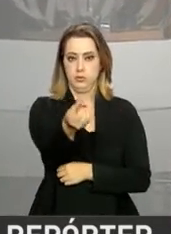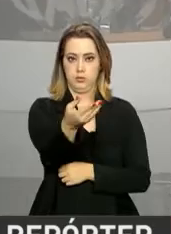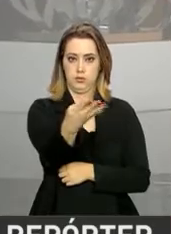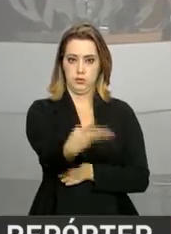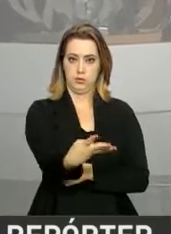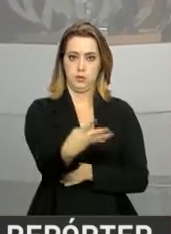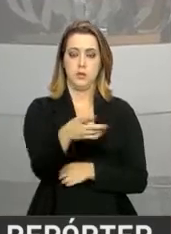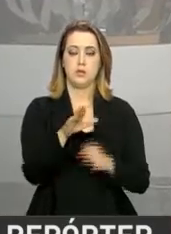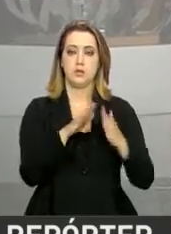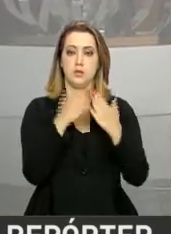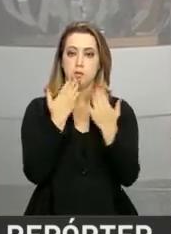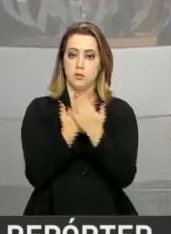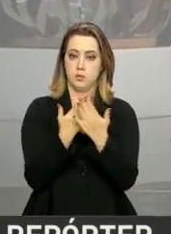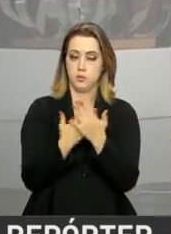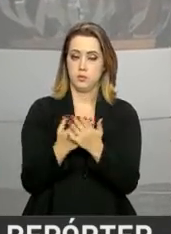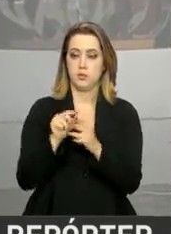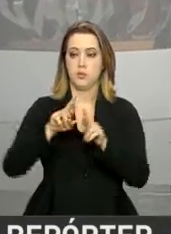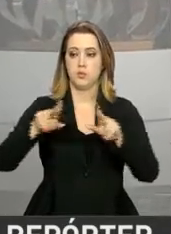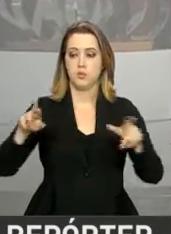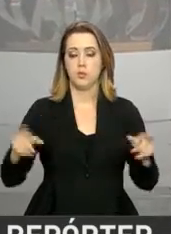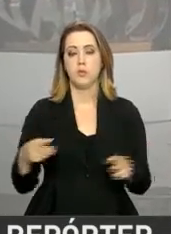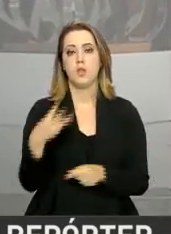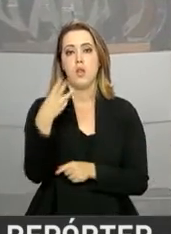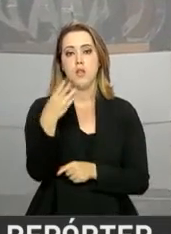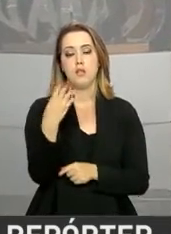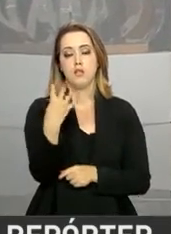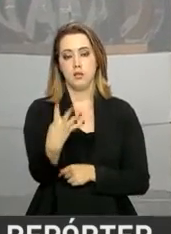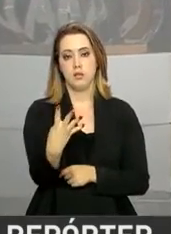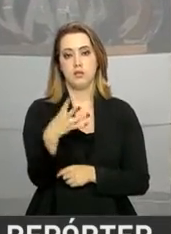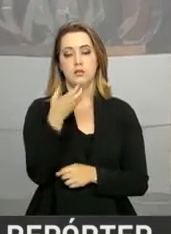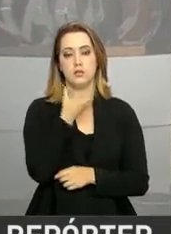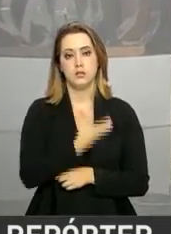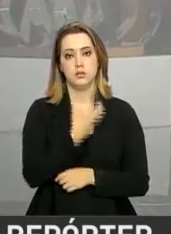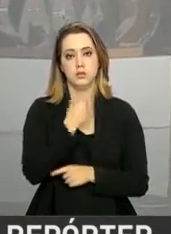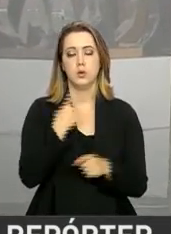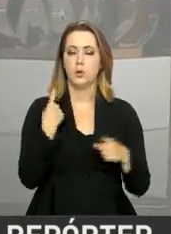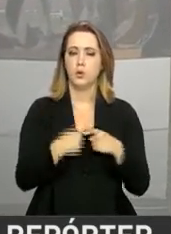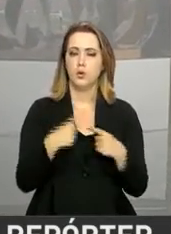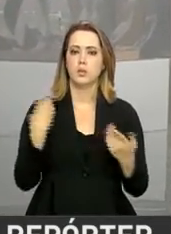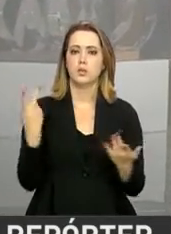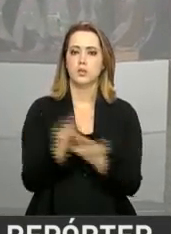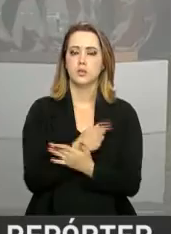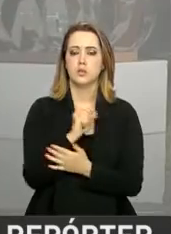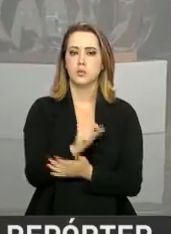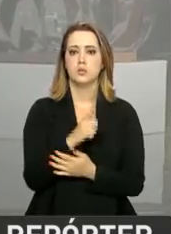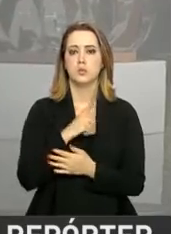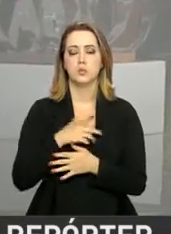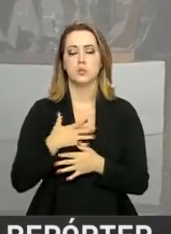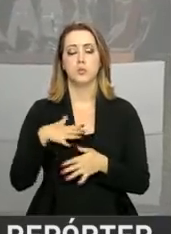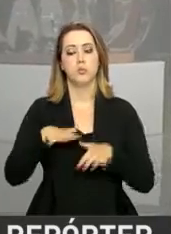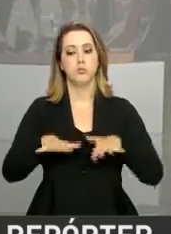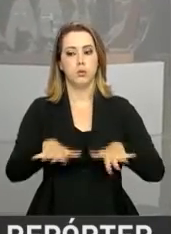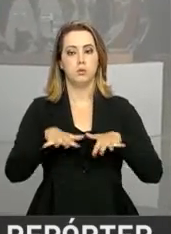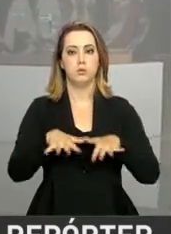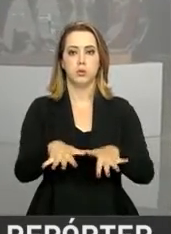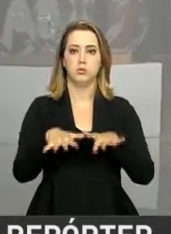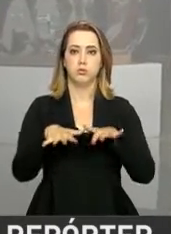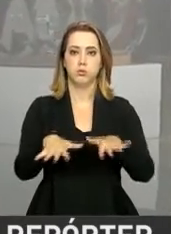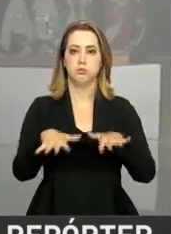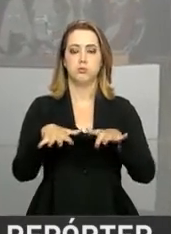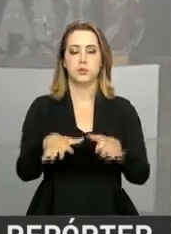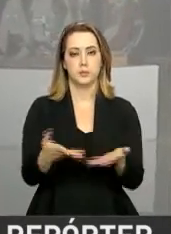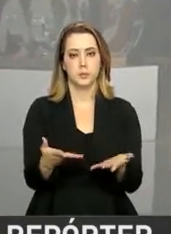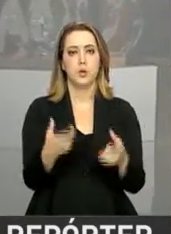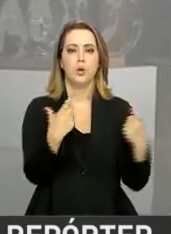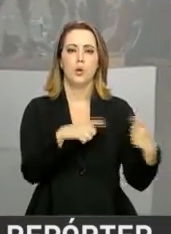escolas nos dias 3 e 4 de dezembro o adiamento ocorre em função das ocupações por protestos estudantis